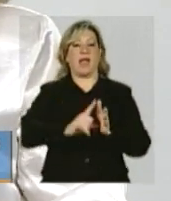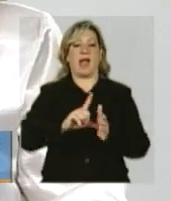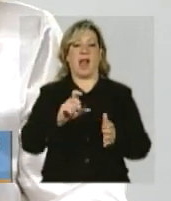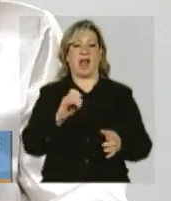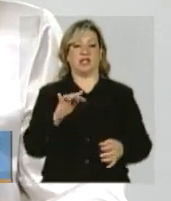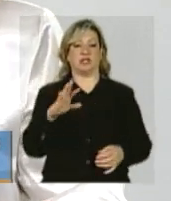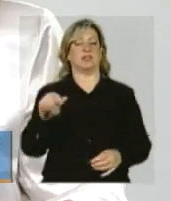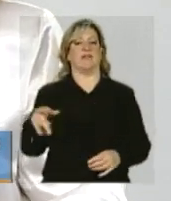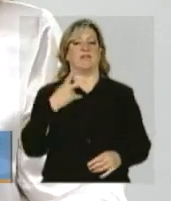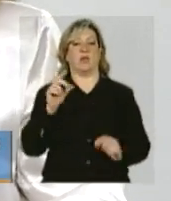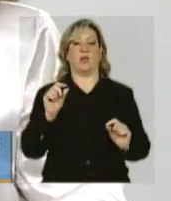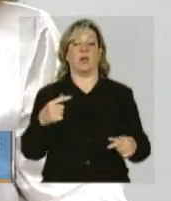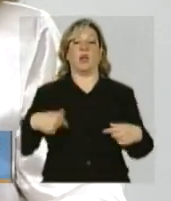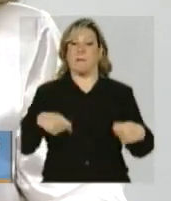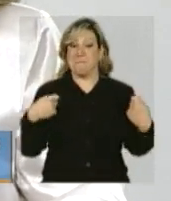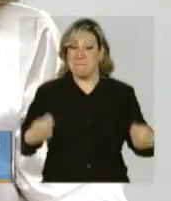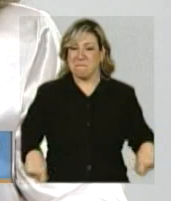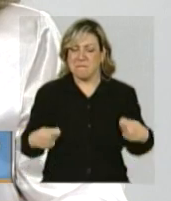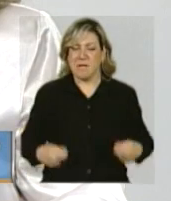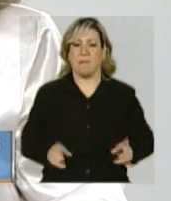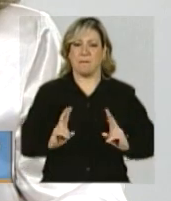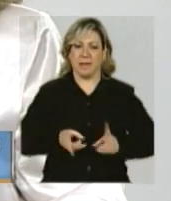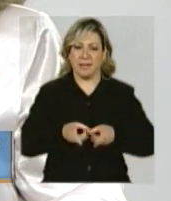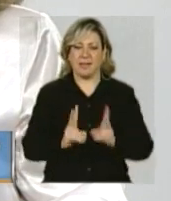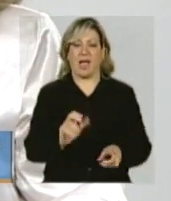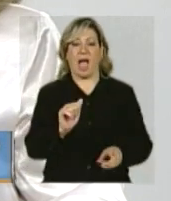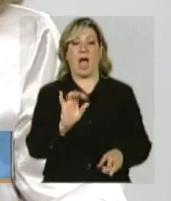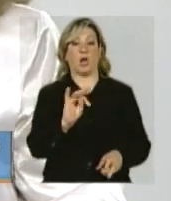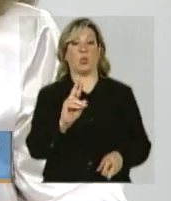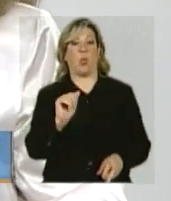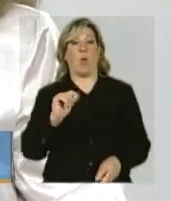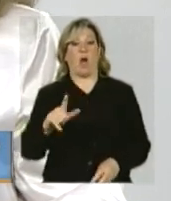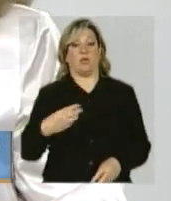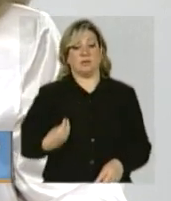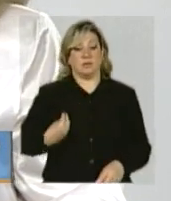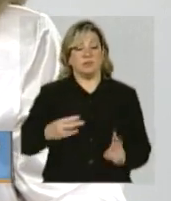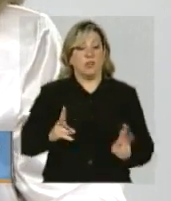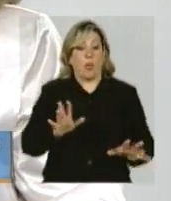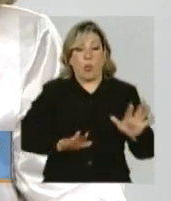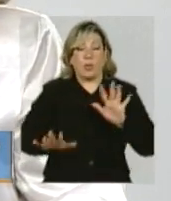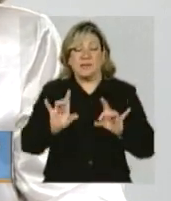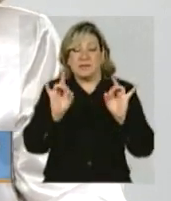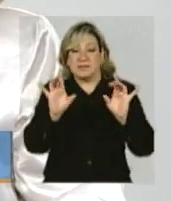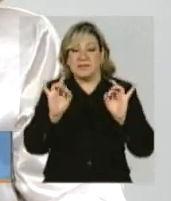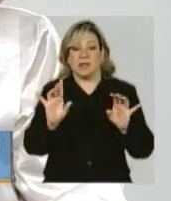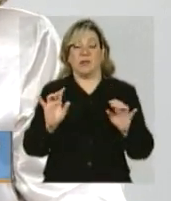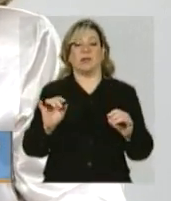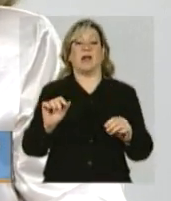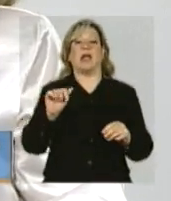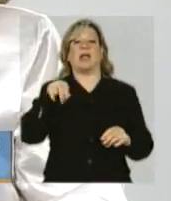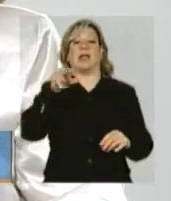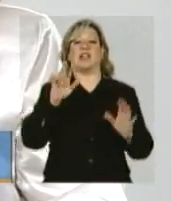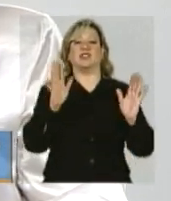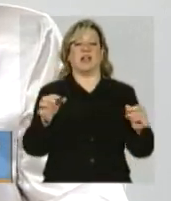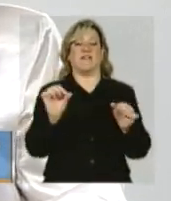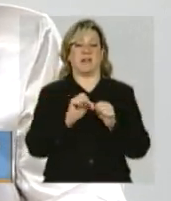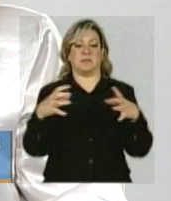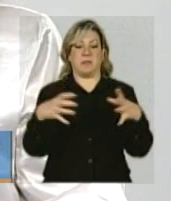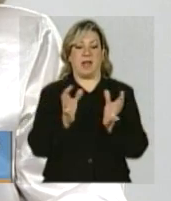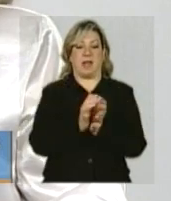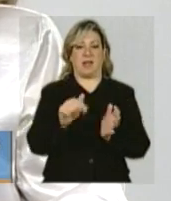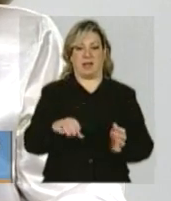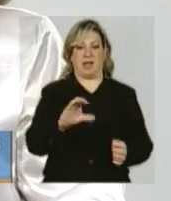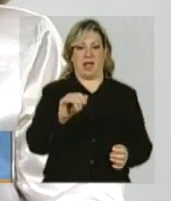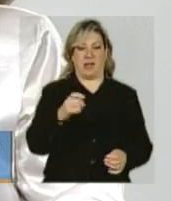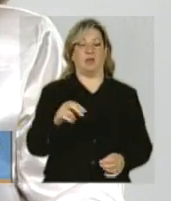anterior, precisamos manter atualizado o nosso cadastro. Precisamos ter um cuidado especial com quem já faz parte do cadastro, que